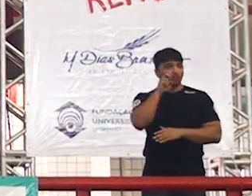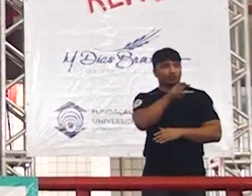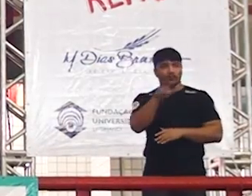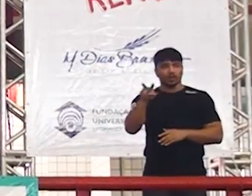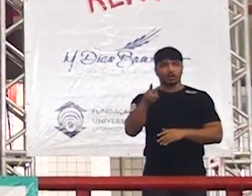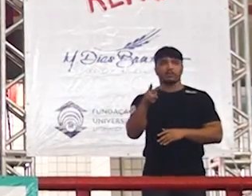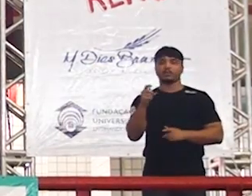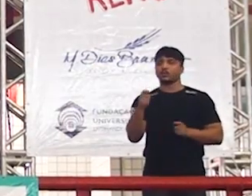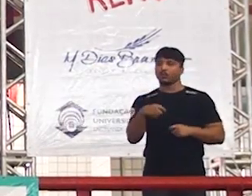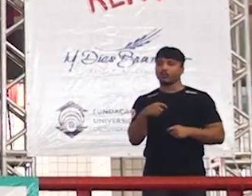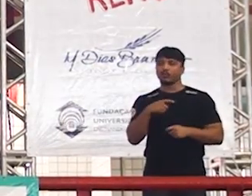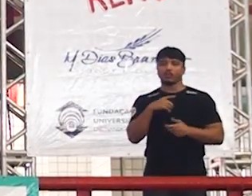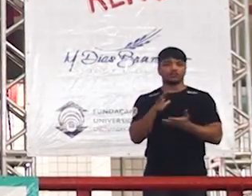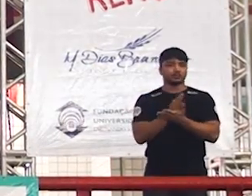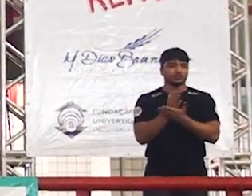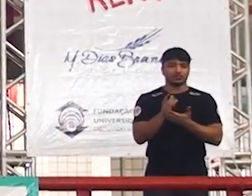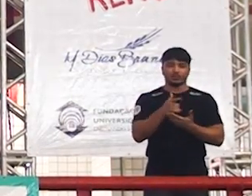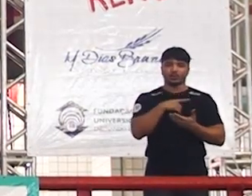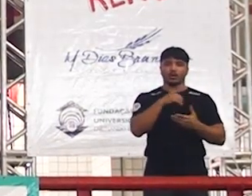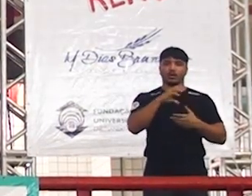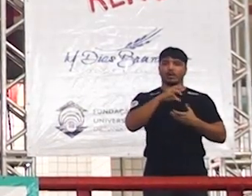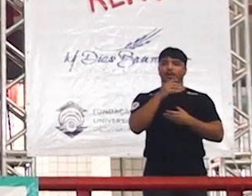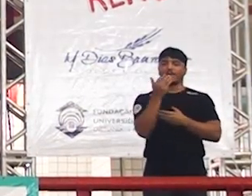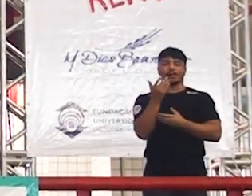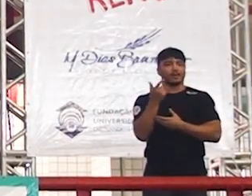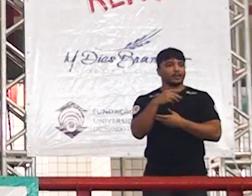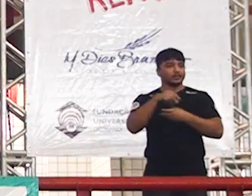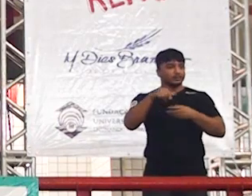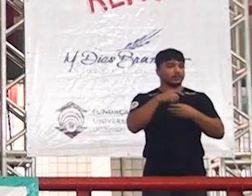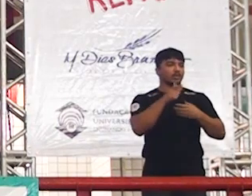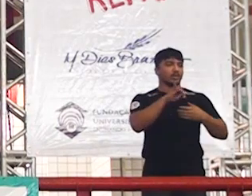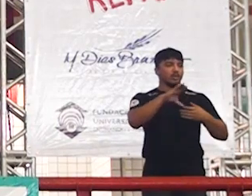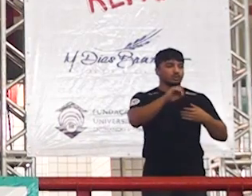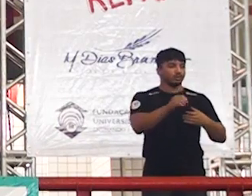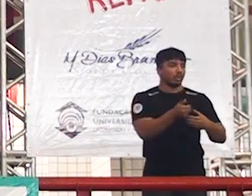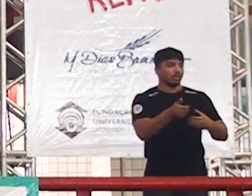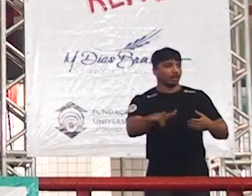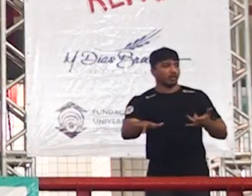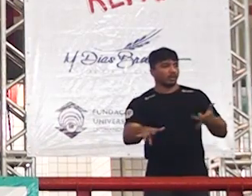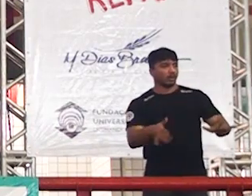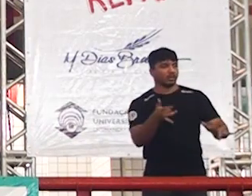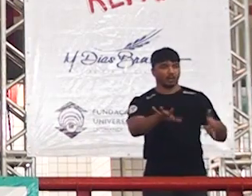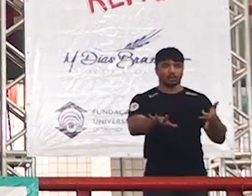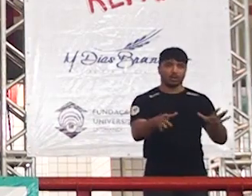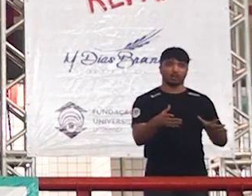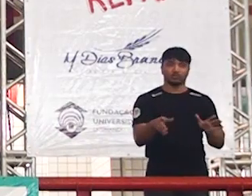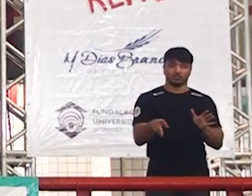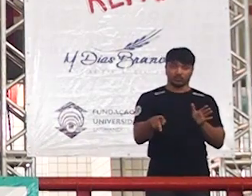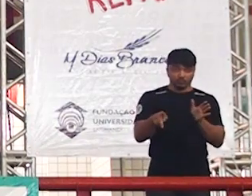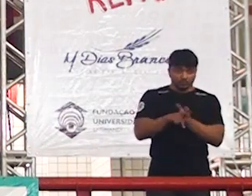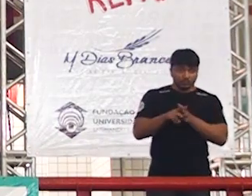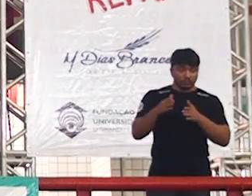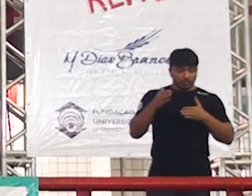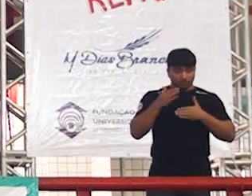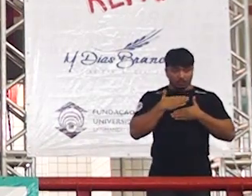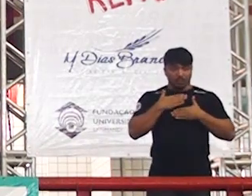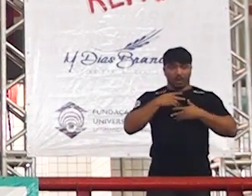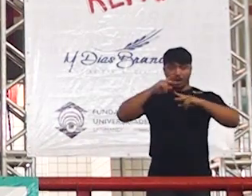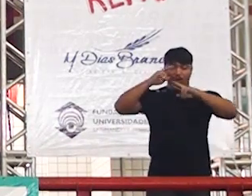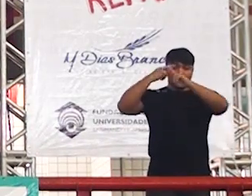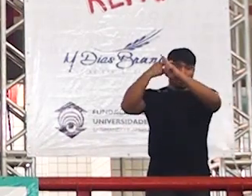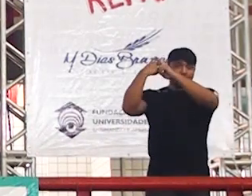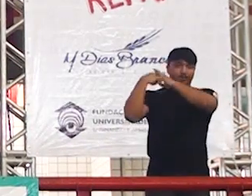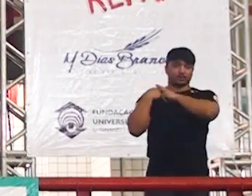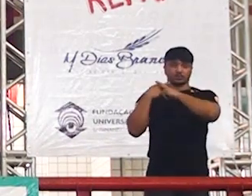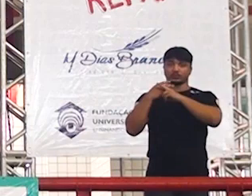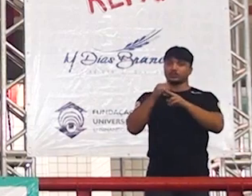vendo garrafas no chão, copos no chão. É nosso dever como cidadão, quando a